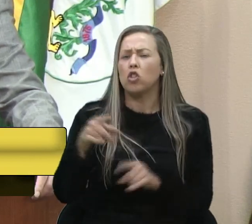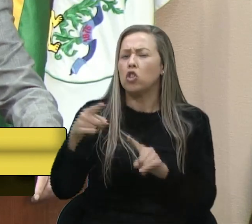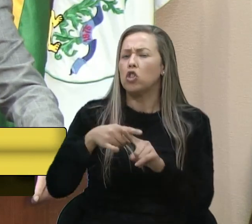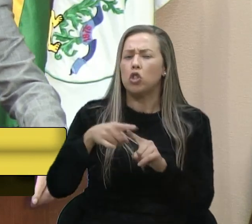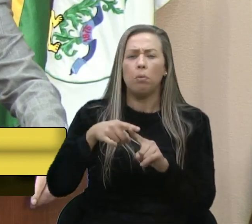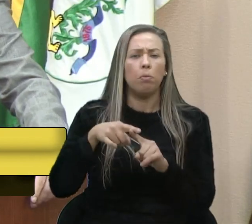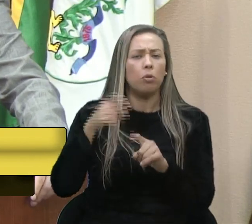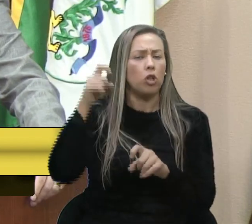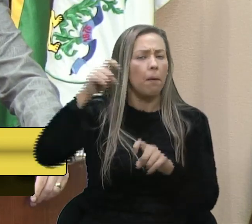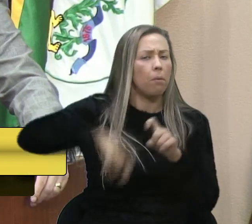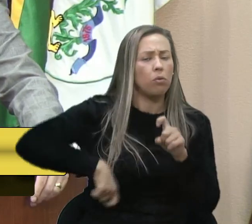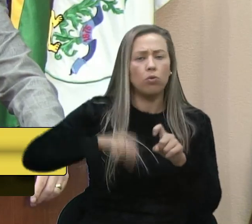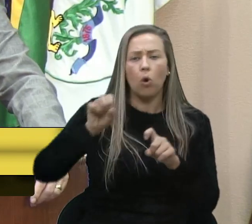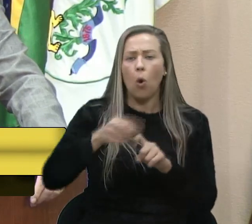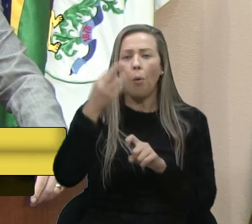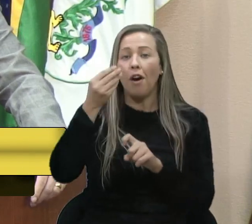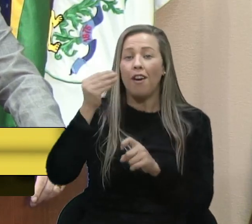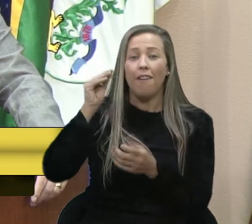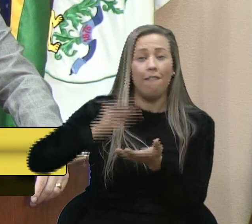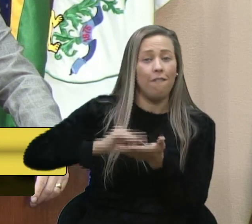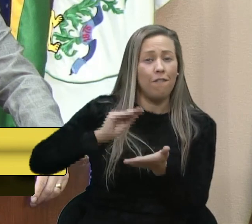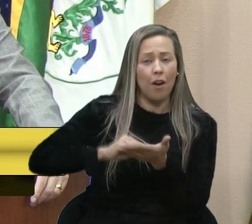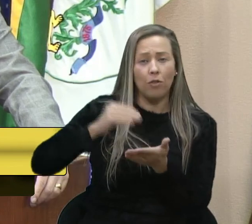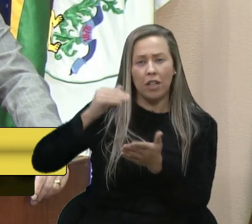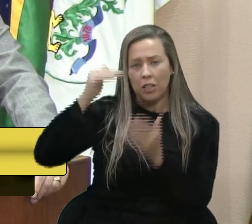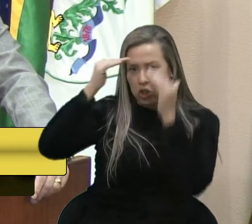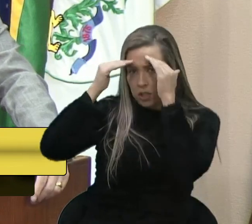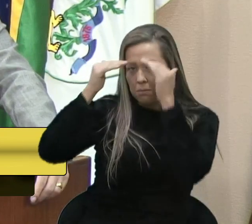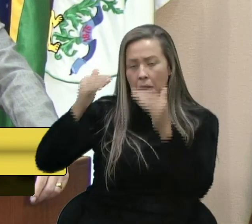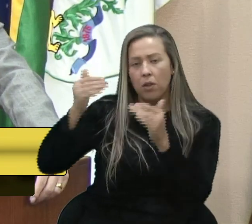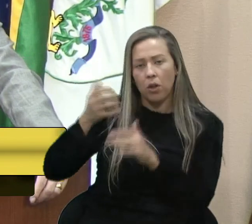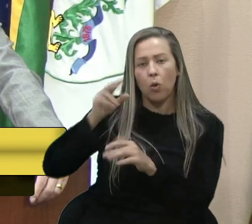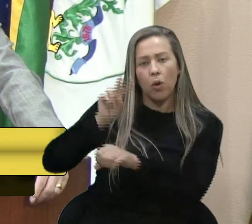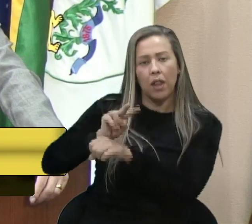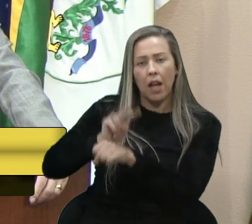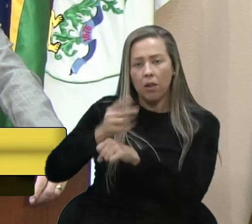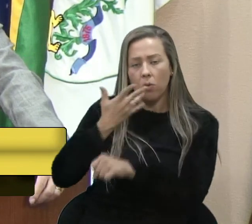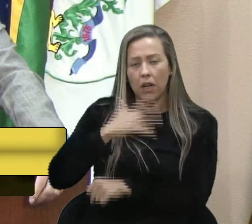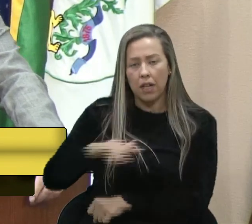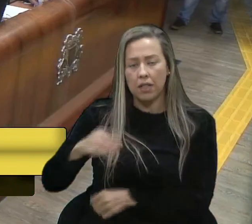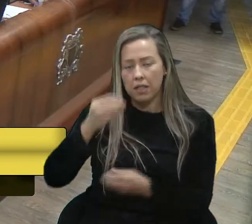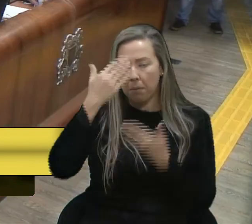negligência, enfim, a todas as nossas crianças e adolescentes. Era isso. Muito obrigado, senhor presidente.